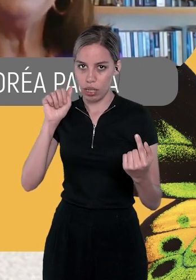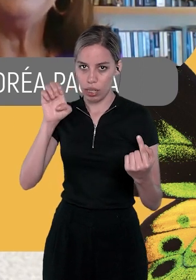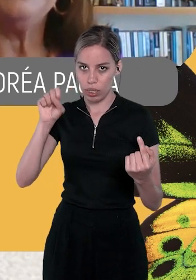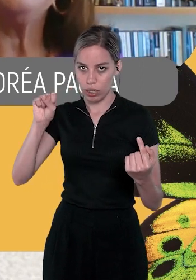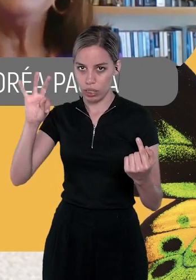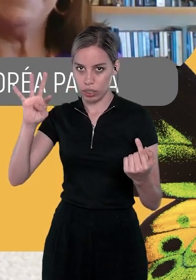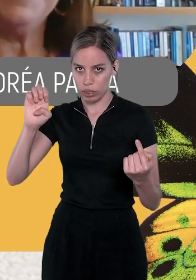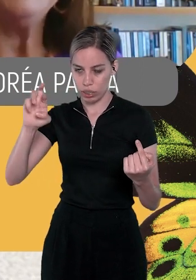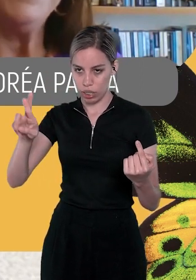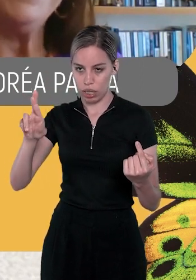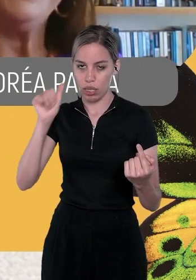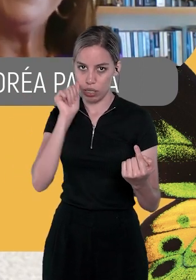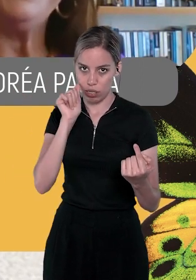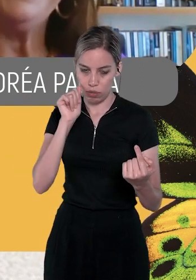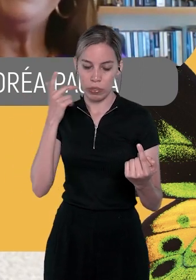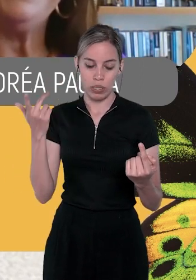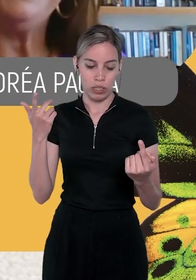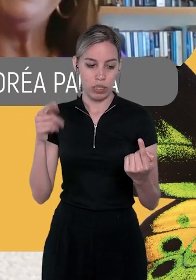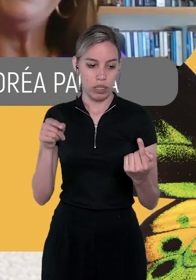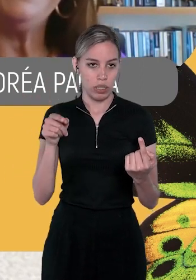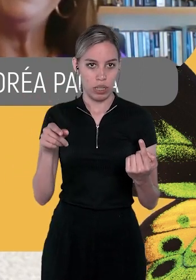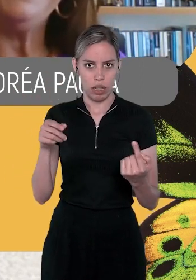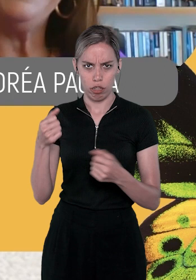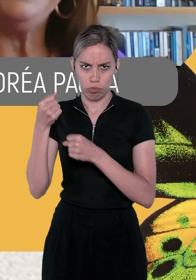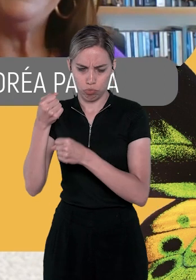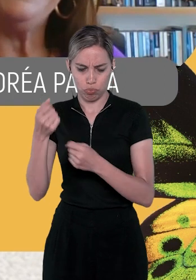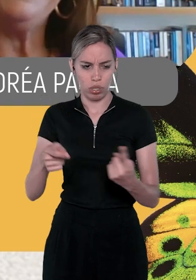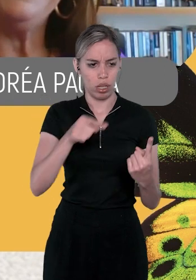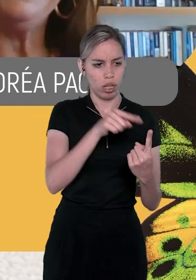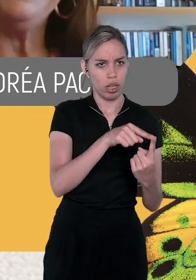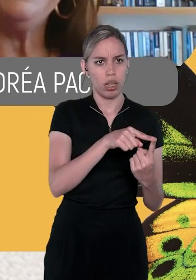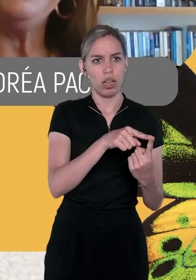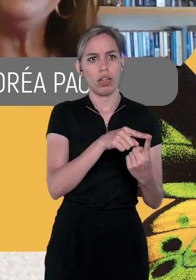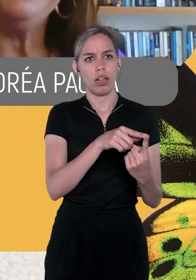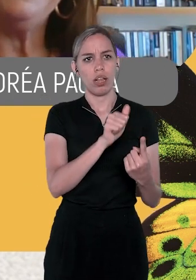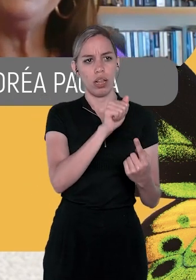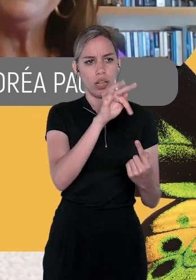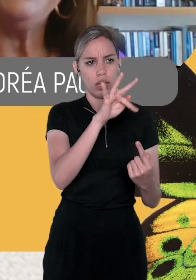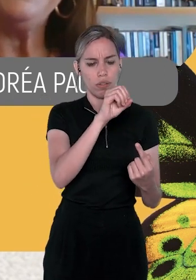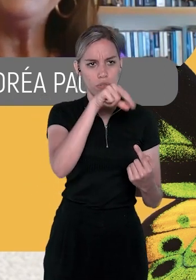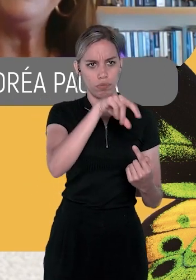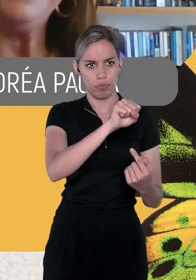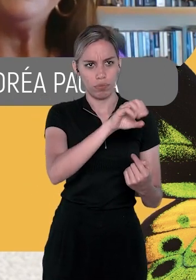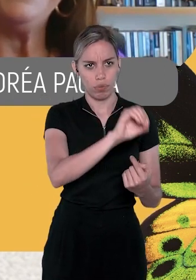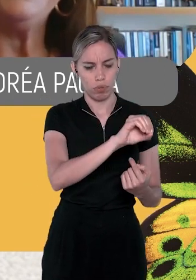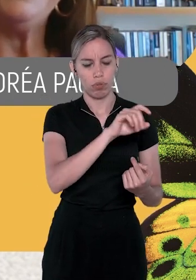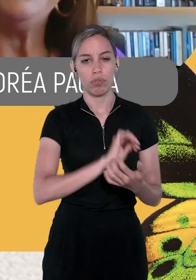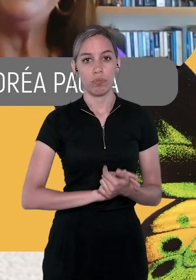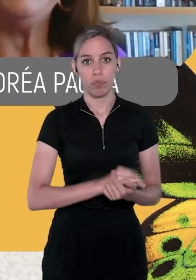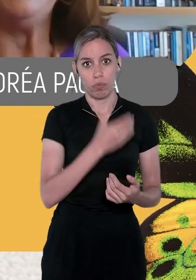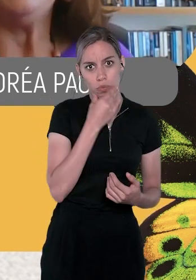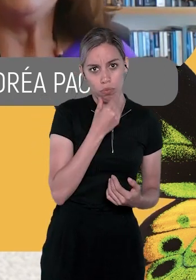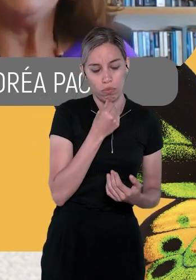uma militante, né? E o Afonso, apesar de toda a abertura dele, né, de ter já elaborado